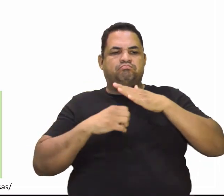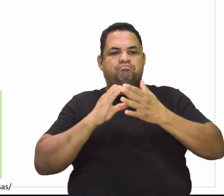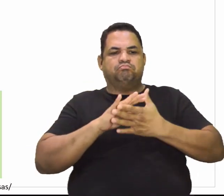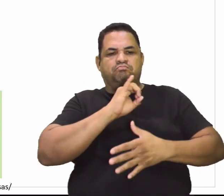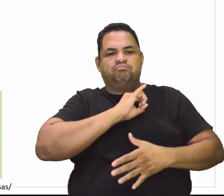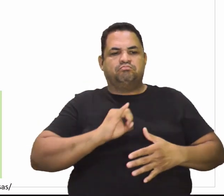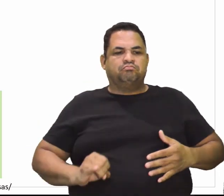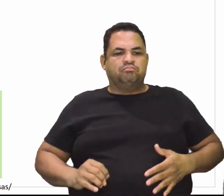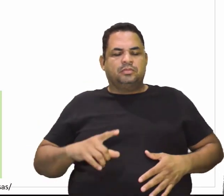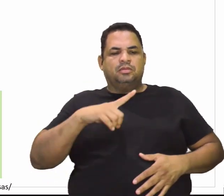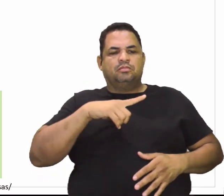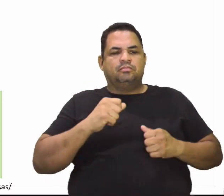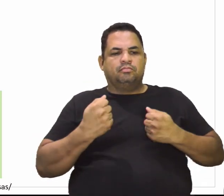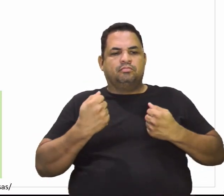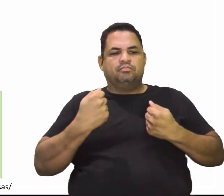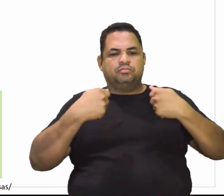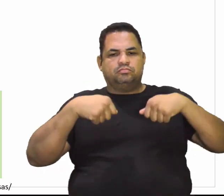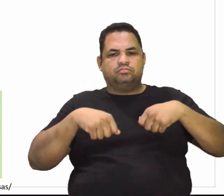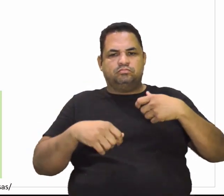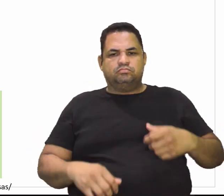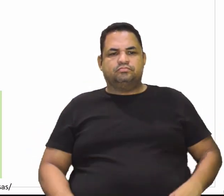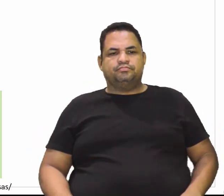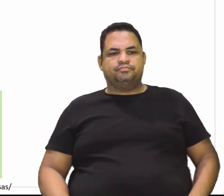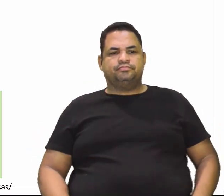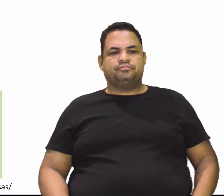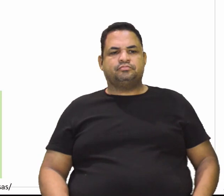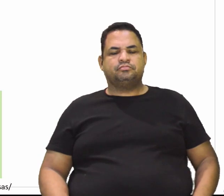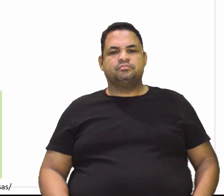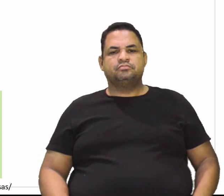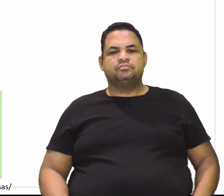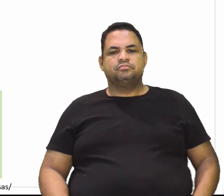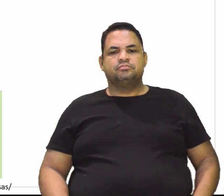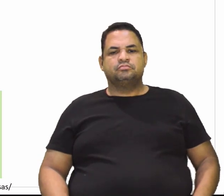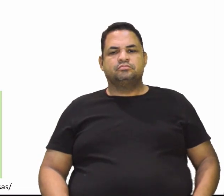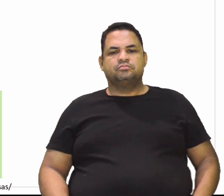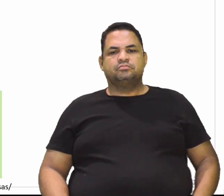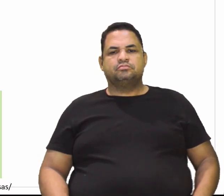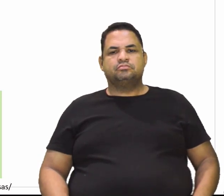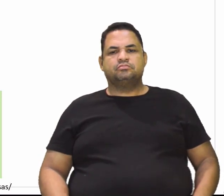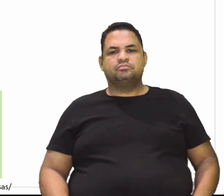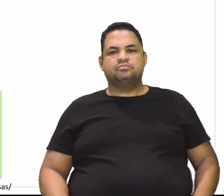o seu poder aí. Esse povo persa aí, Xerxes aí,